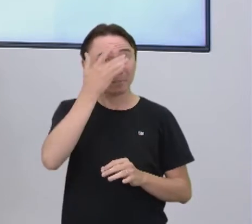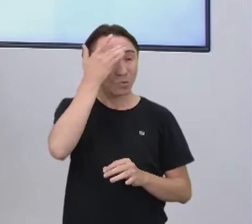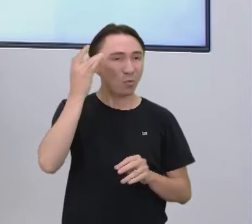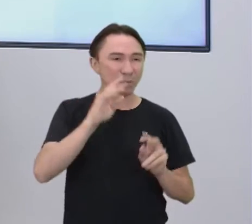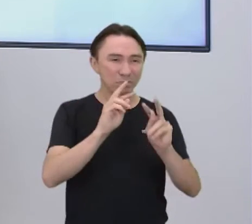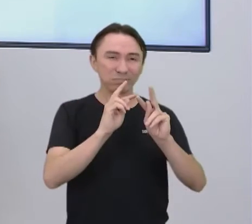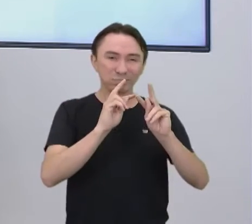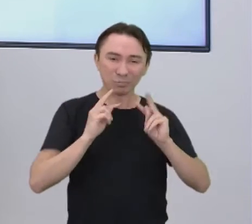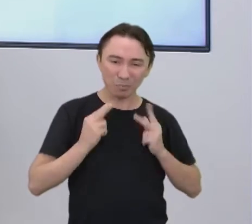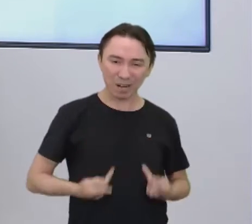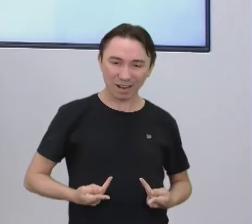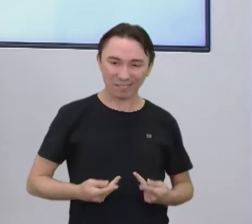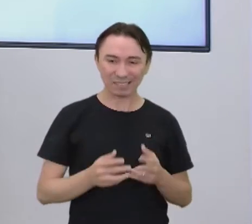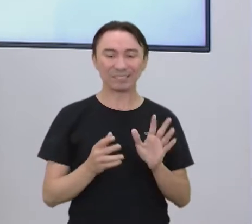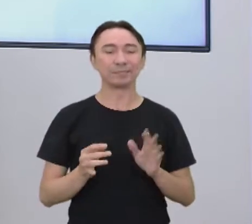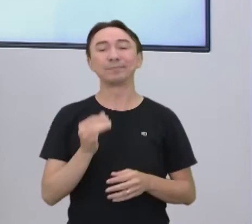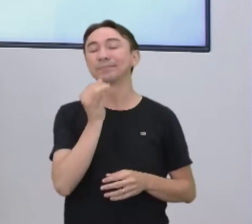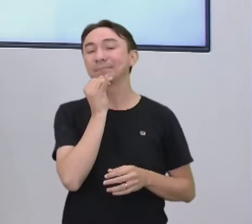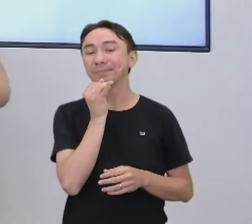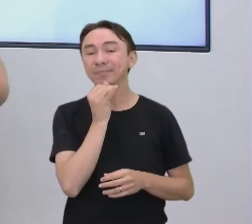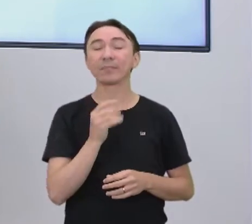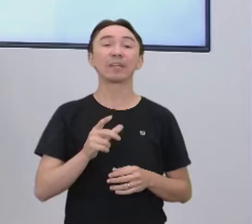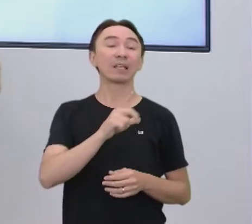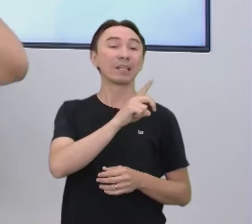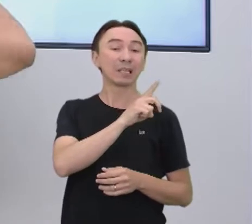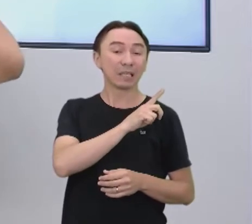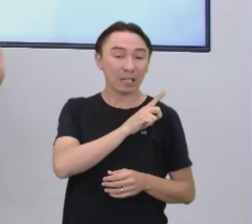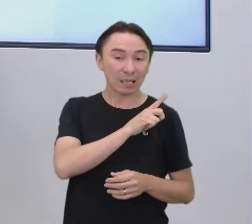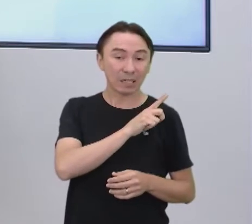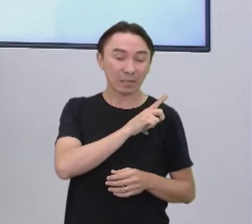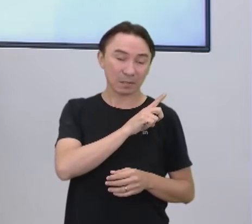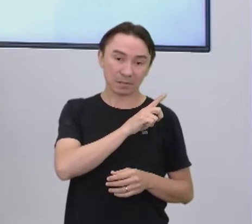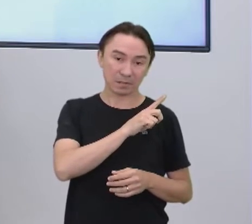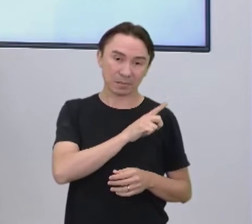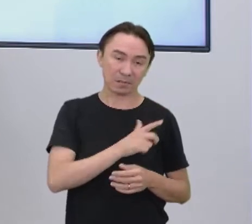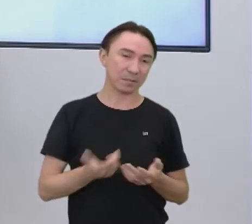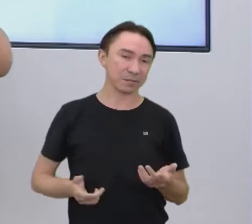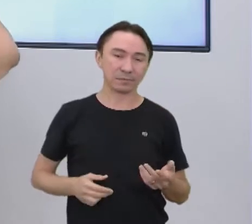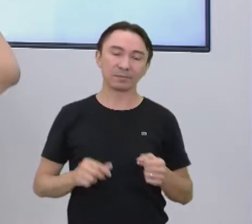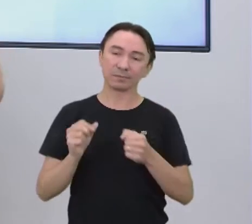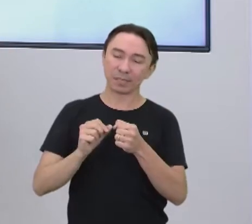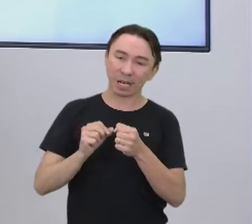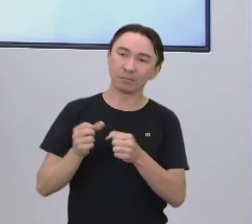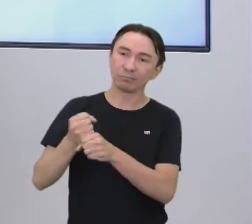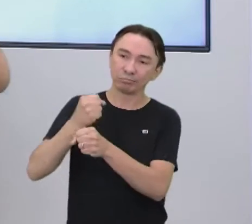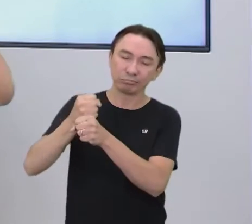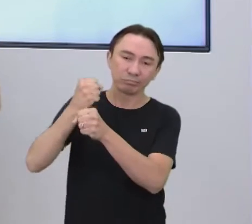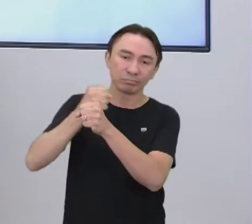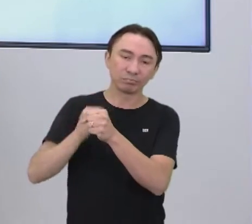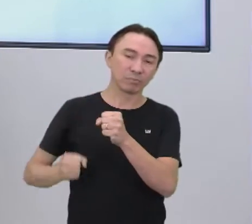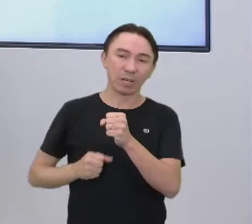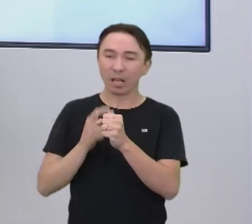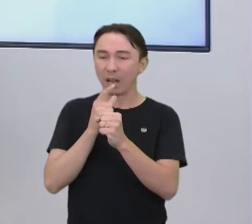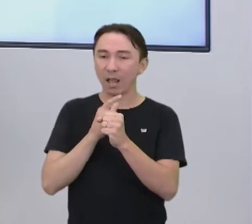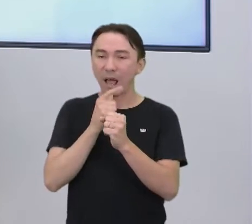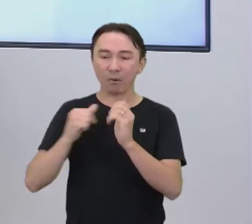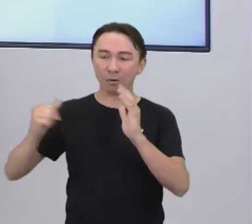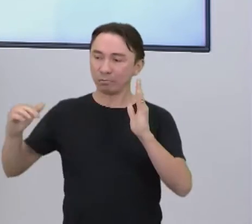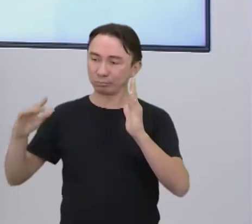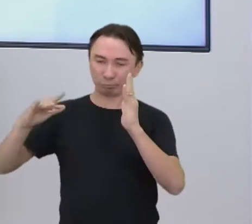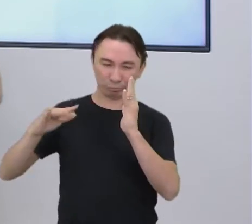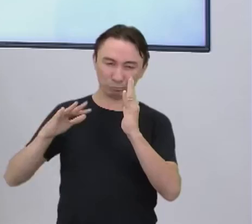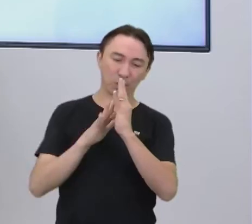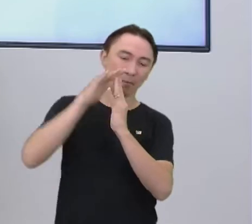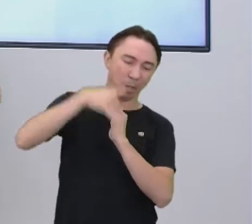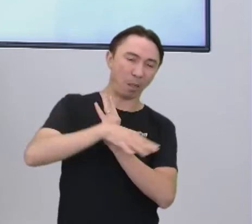né, criamos processos de construção de hidrelétricas, construções de barragem e tudo mais. E isso